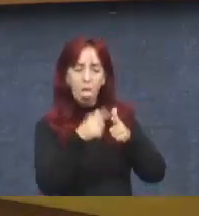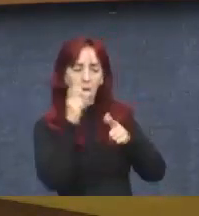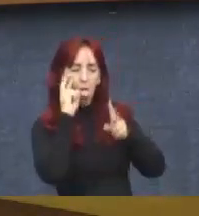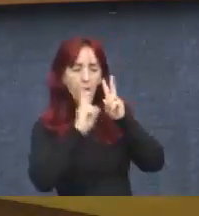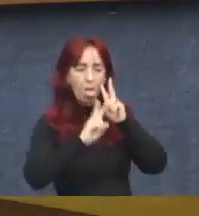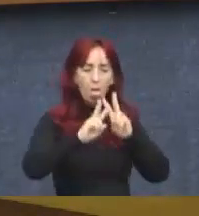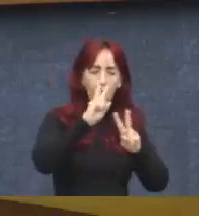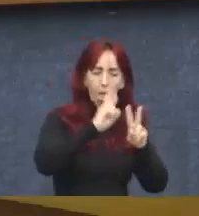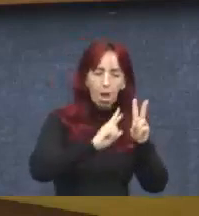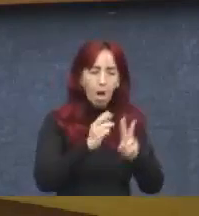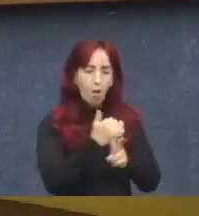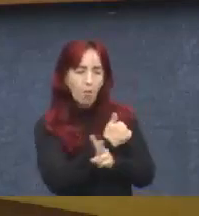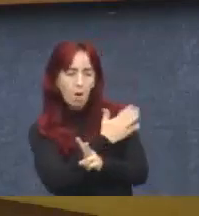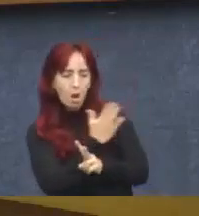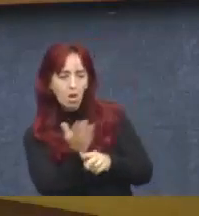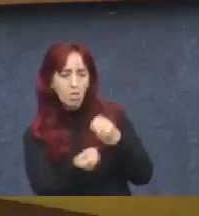olhares